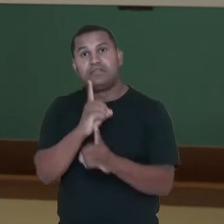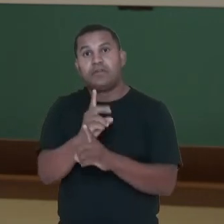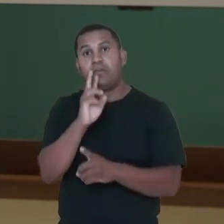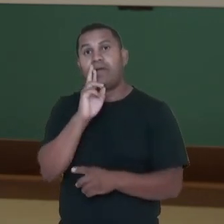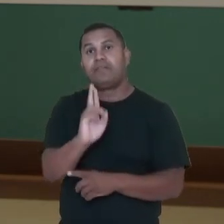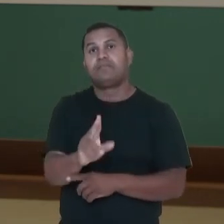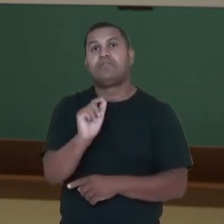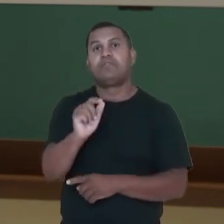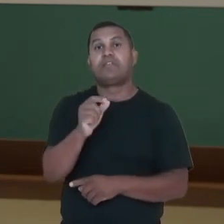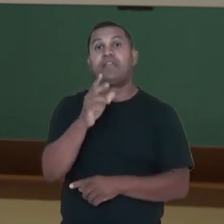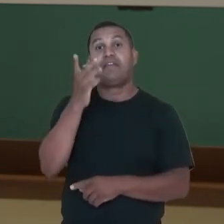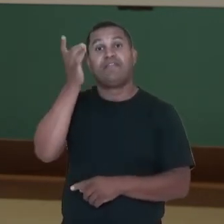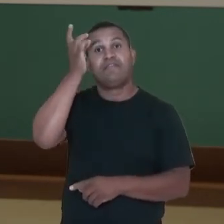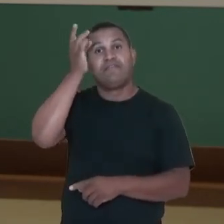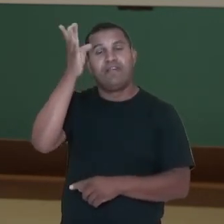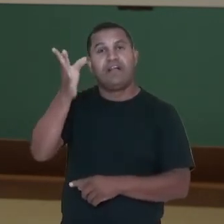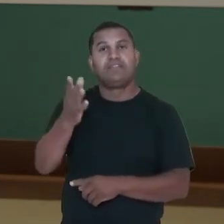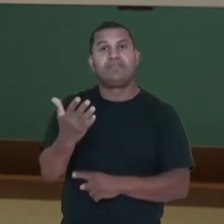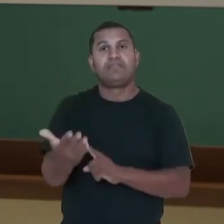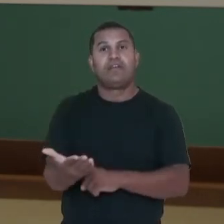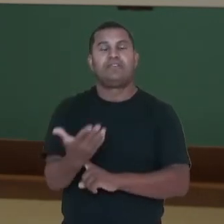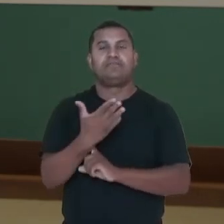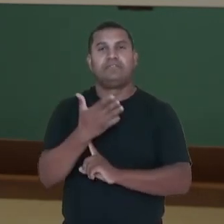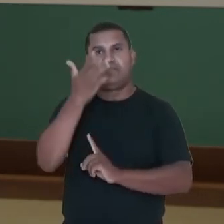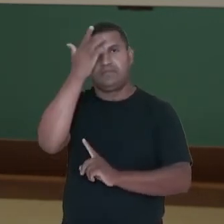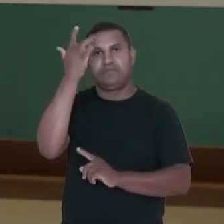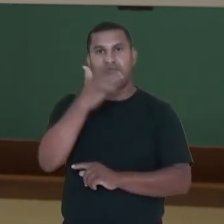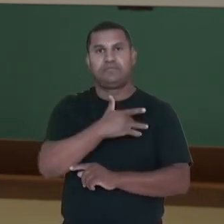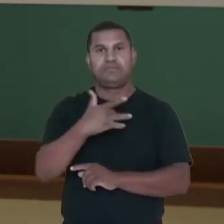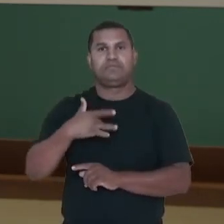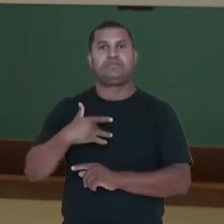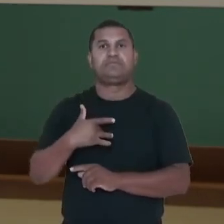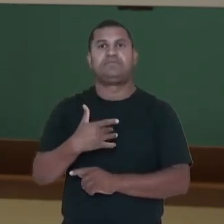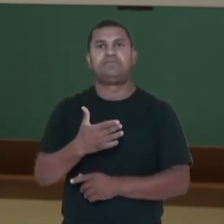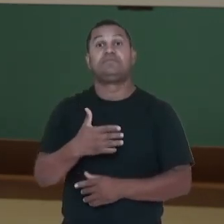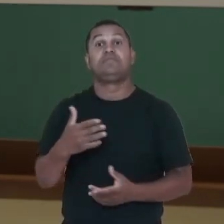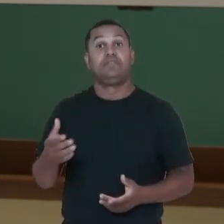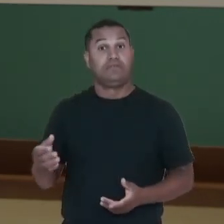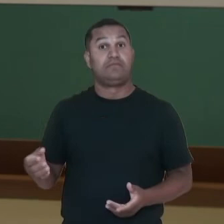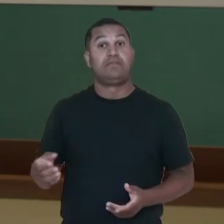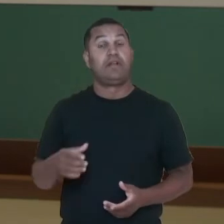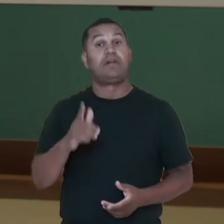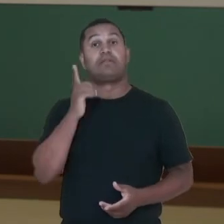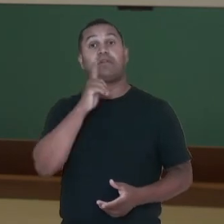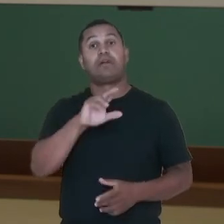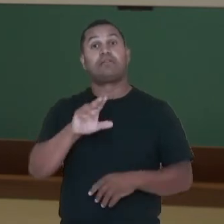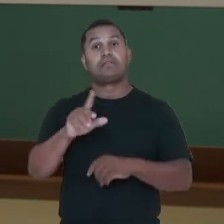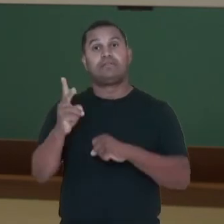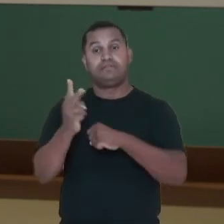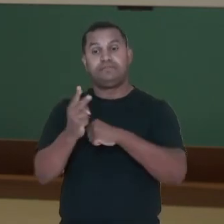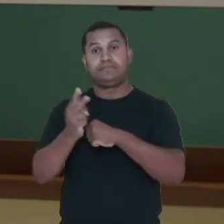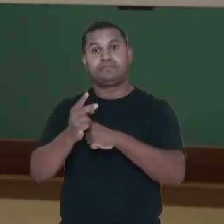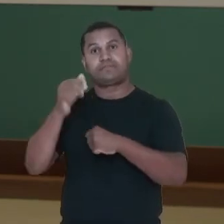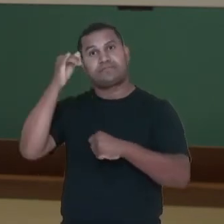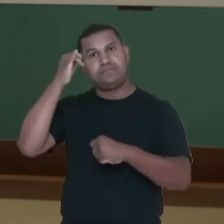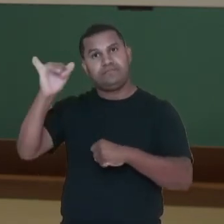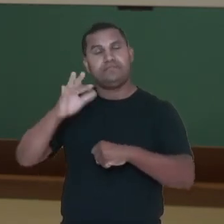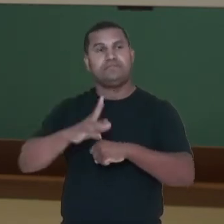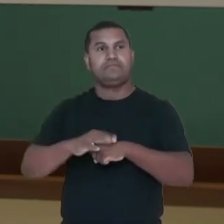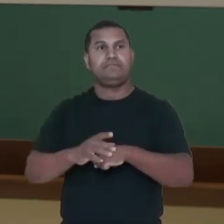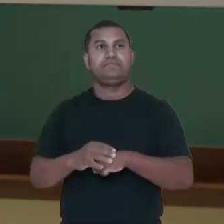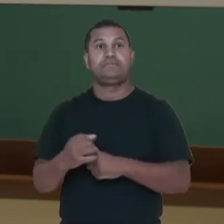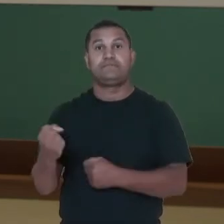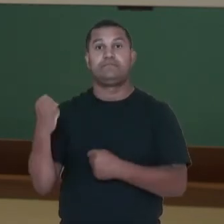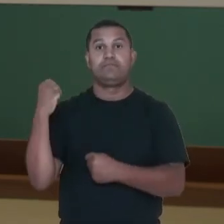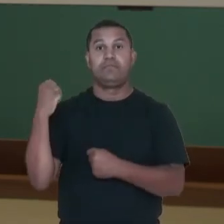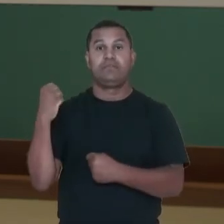tinha aquele cromossomo lá, específico no gene lá no cromossomo 12, tinha uma resposta imunitária bem